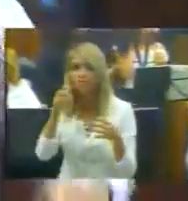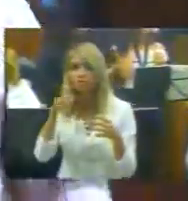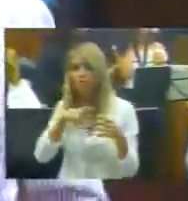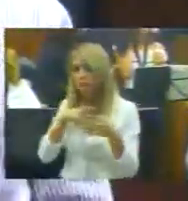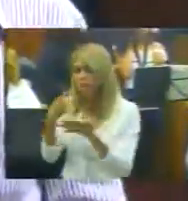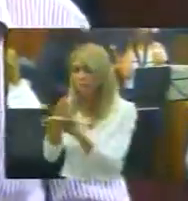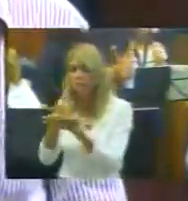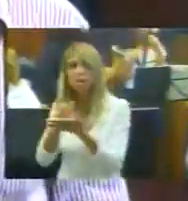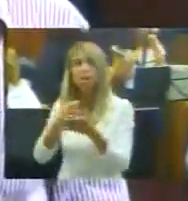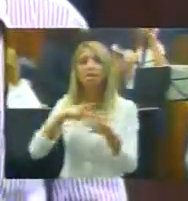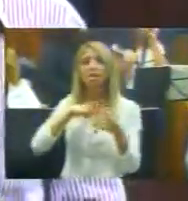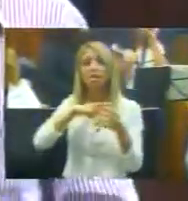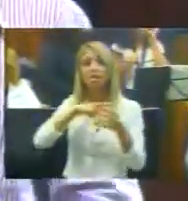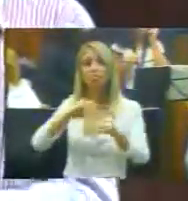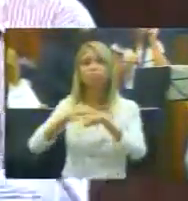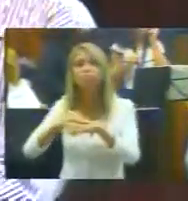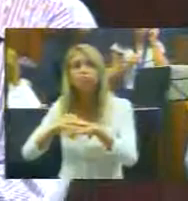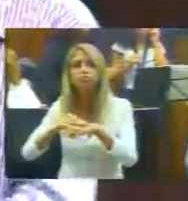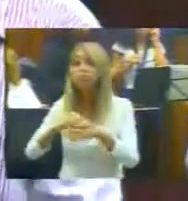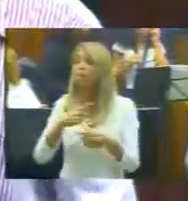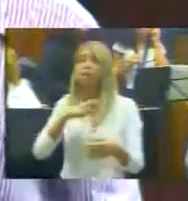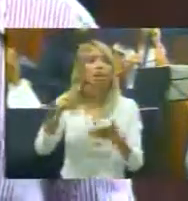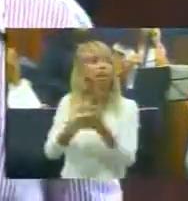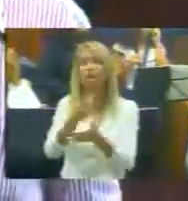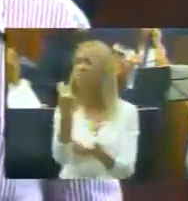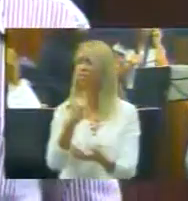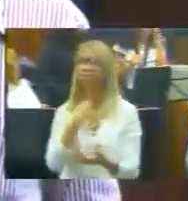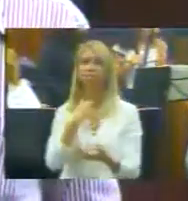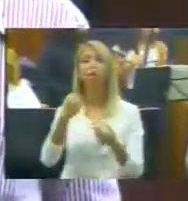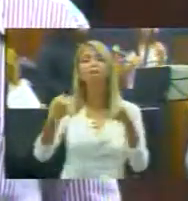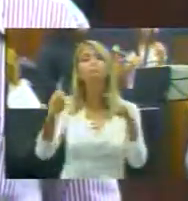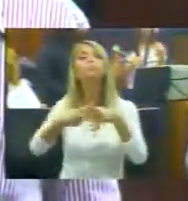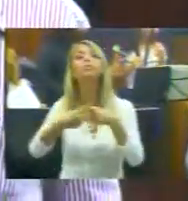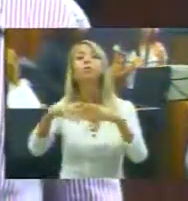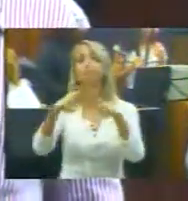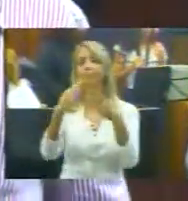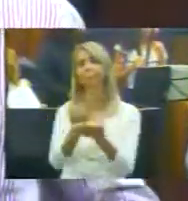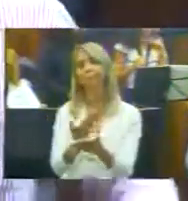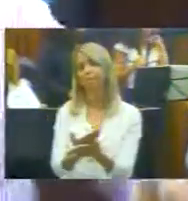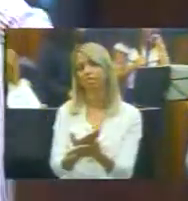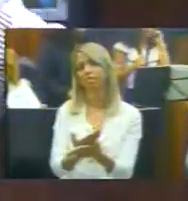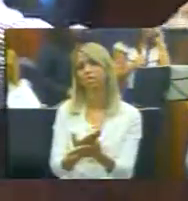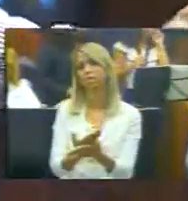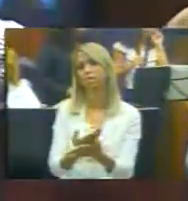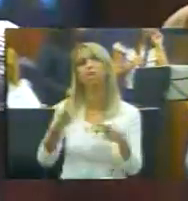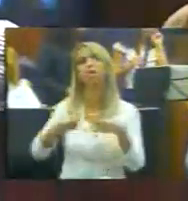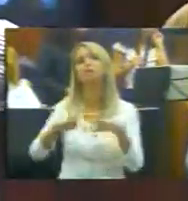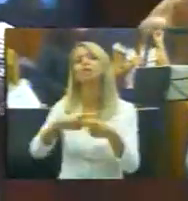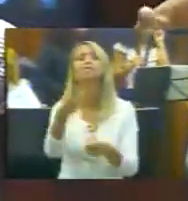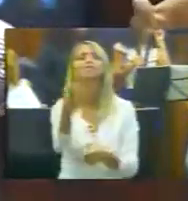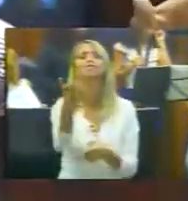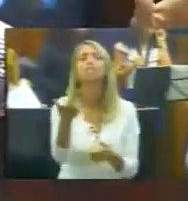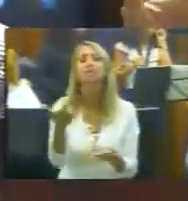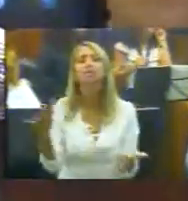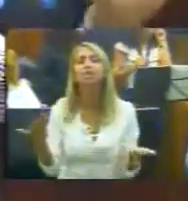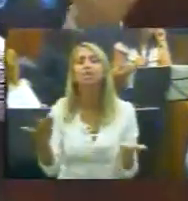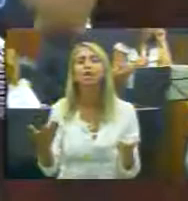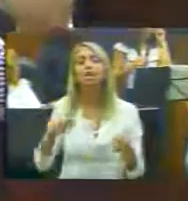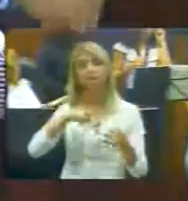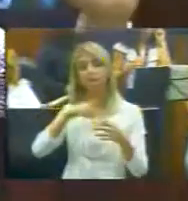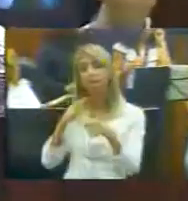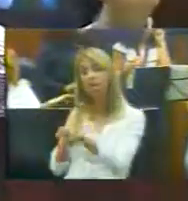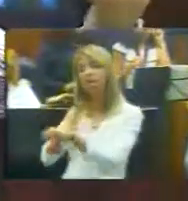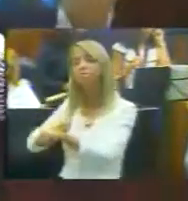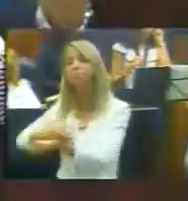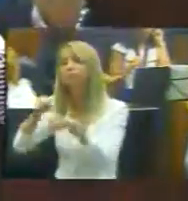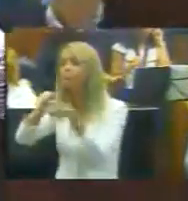e sejam eletrocutadas. Por que que a gente não faz isso na escola? Visitar um refeitório, e que nesse refeitório a porta